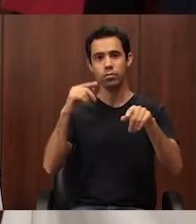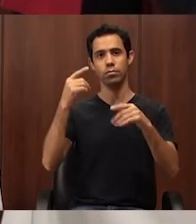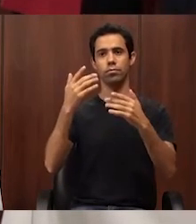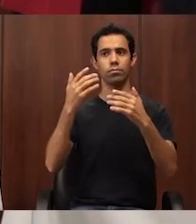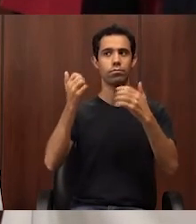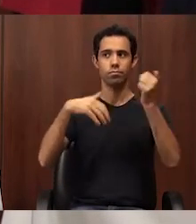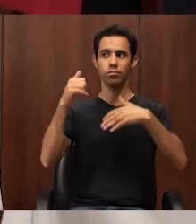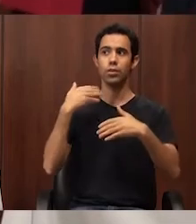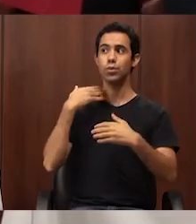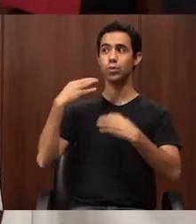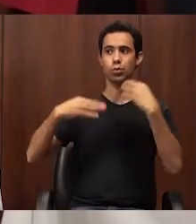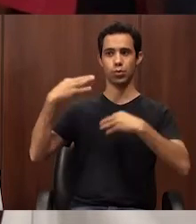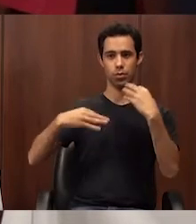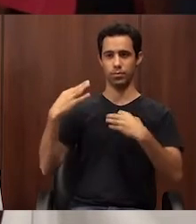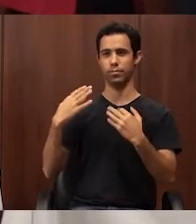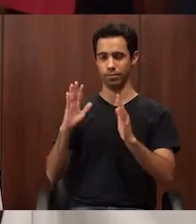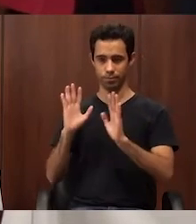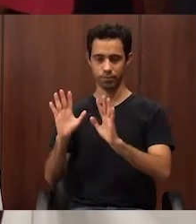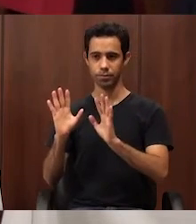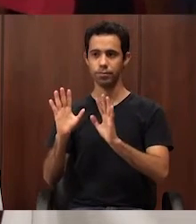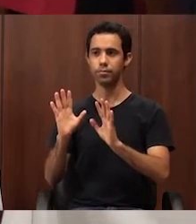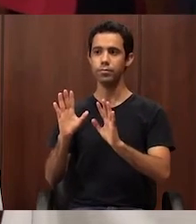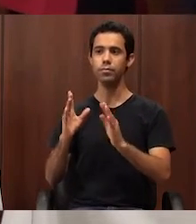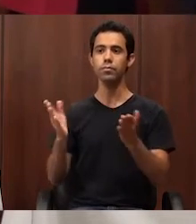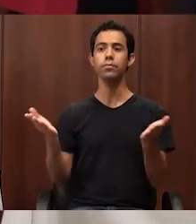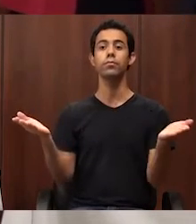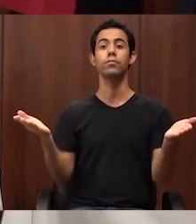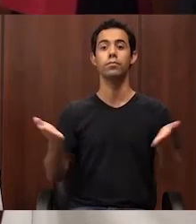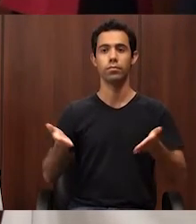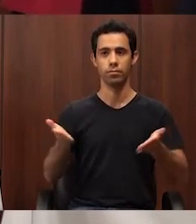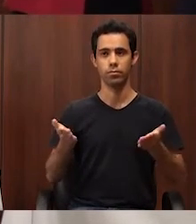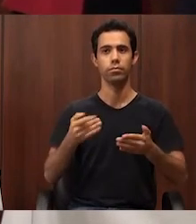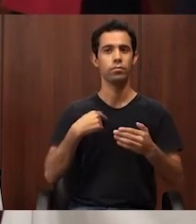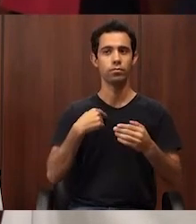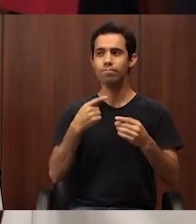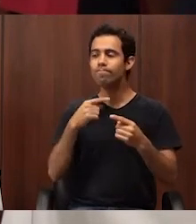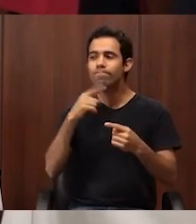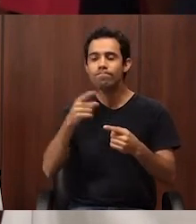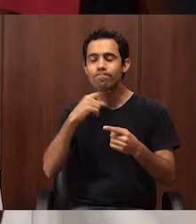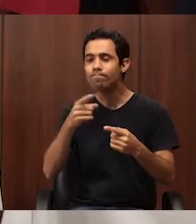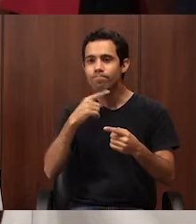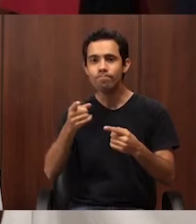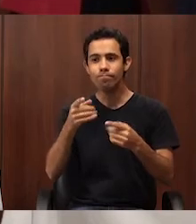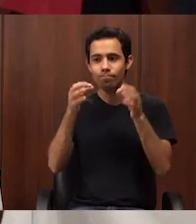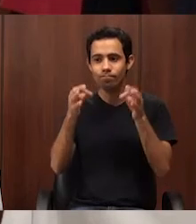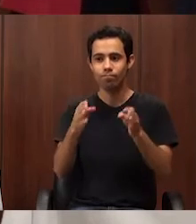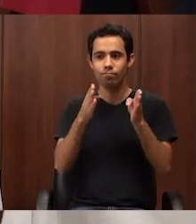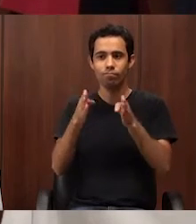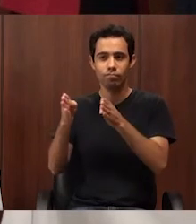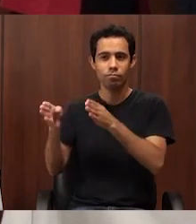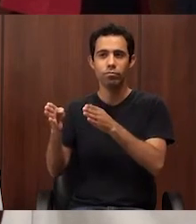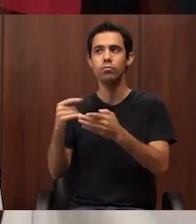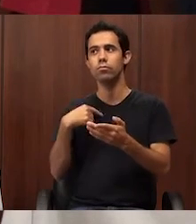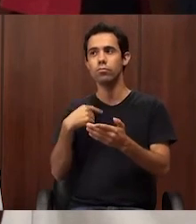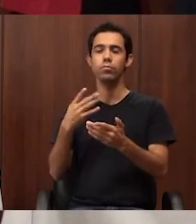solução extrajudicial. Se a gente está verificando que isso não está funcionando adequadamente, né, você